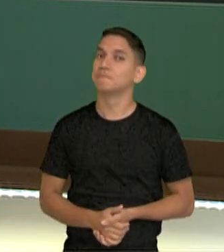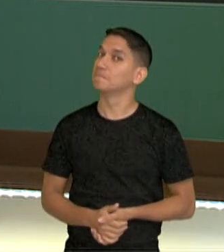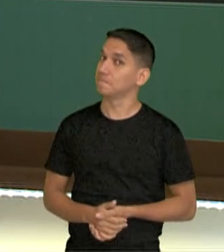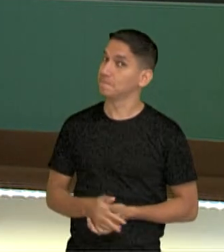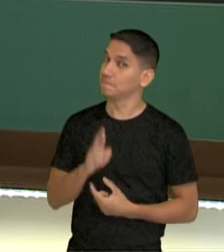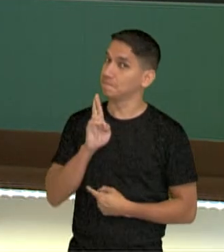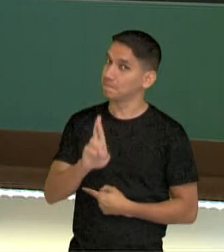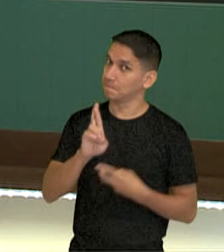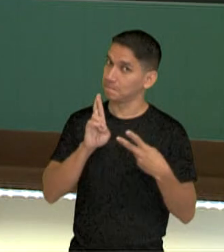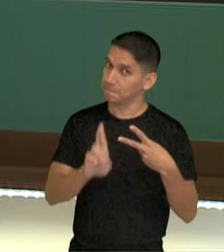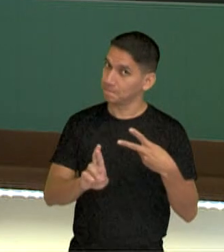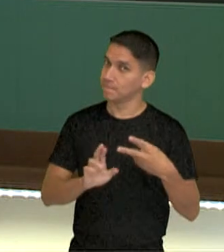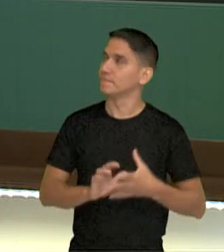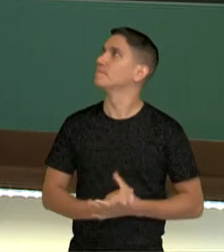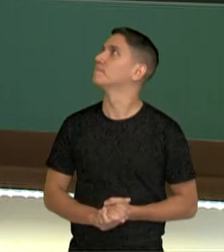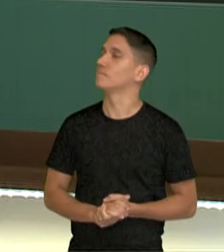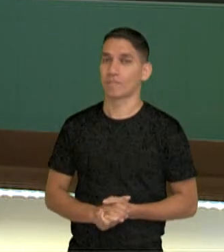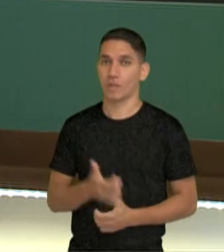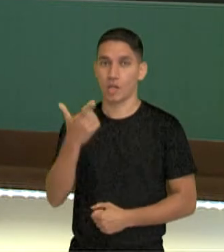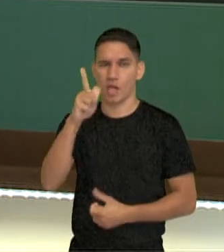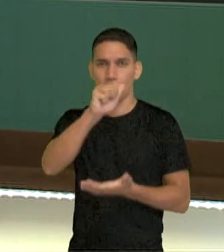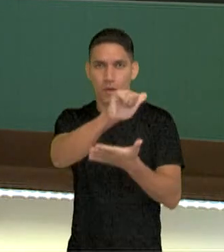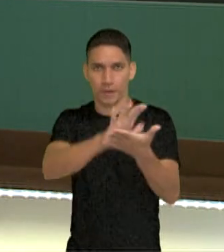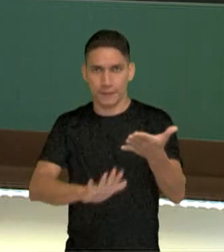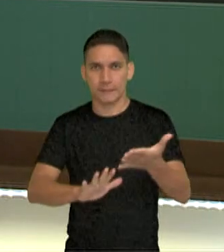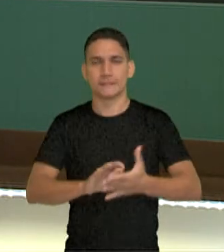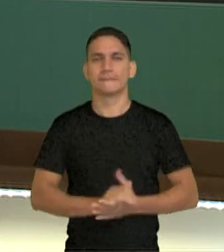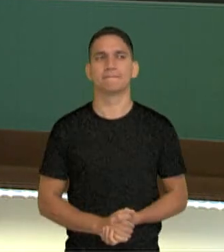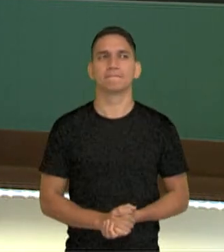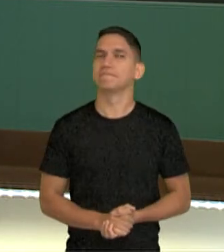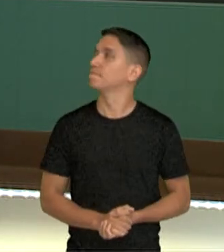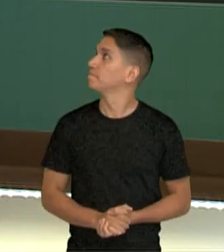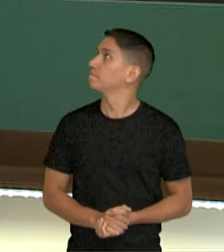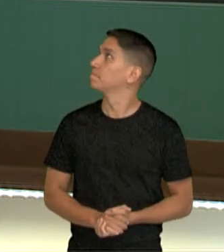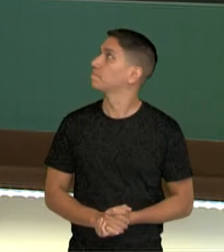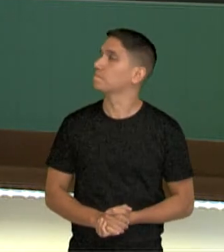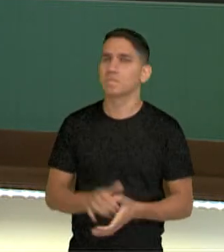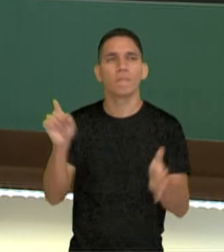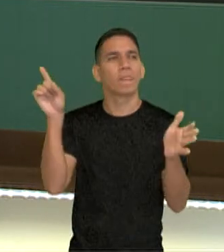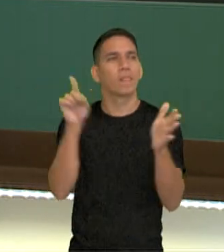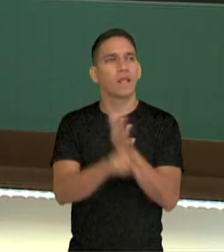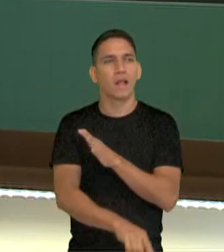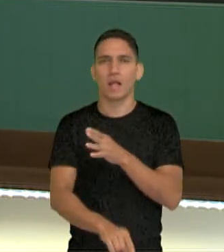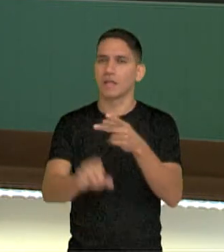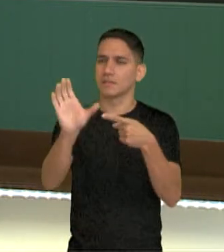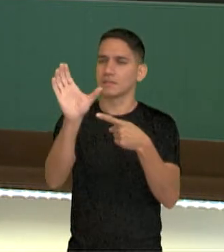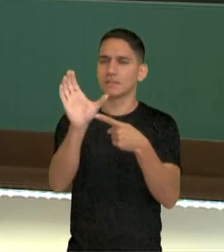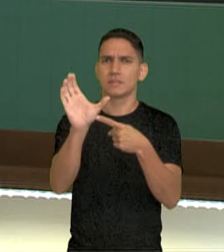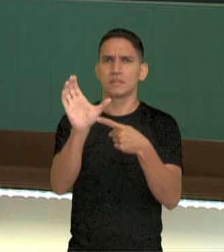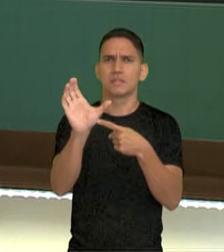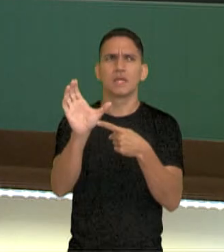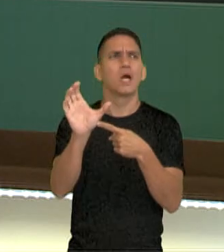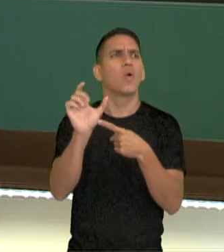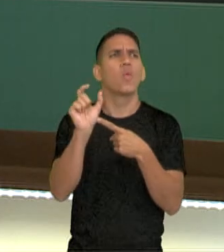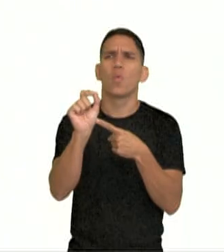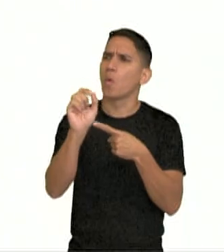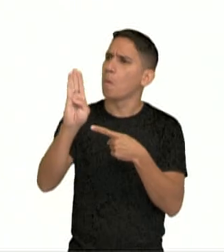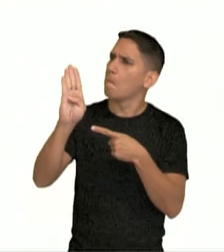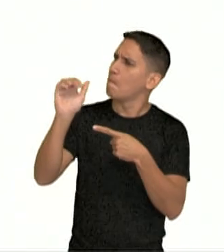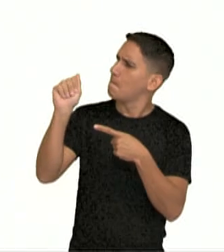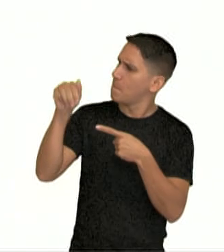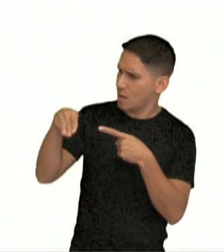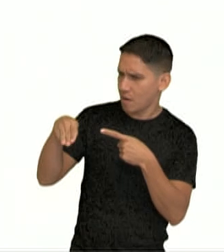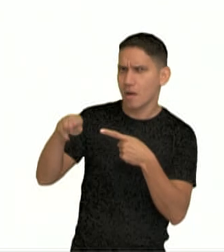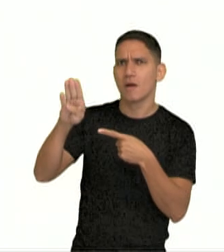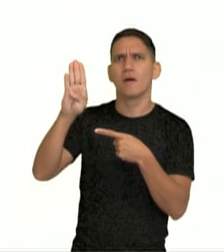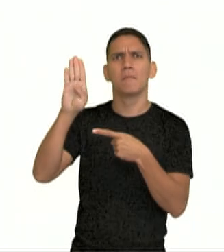nessa respostinha. Vamos a mais um exercício? Who is Bam Bam? E